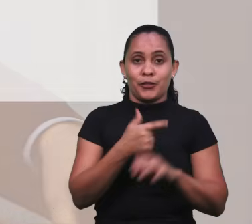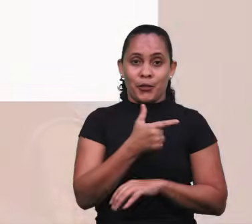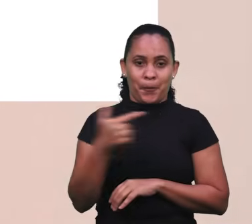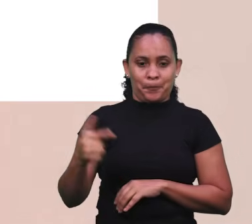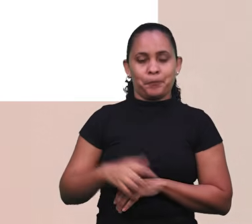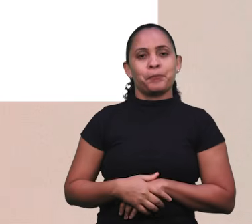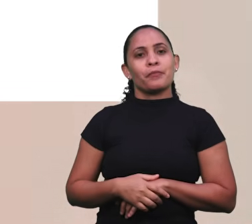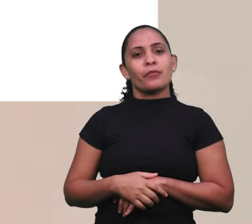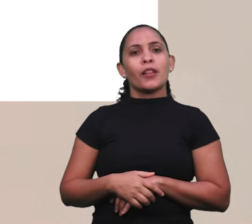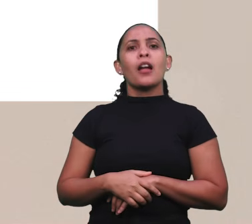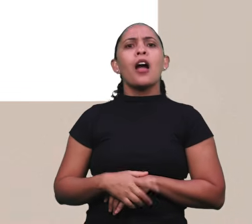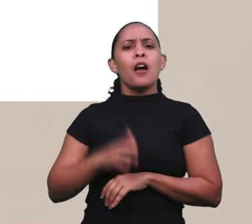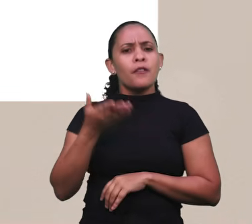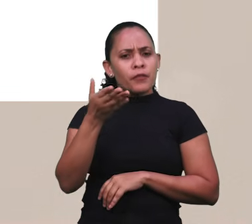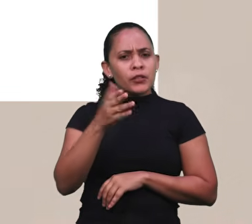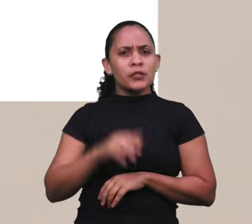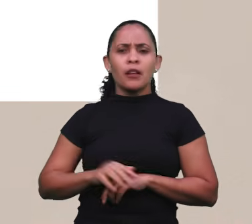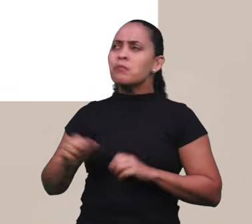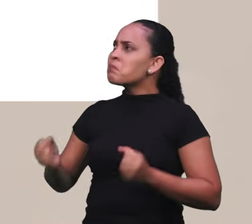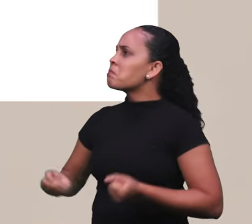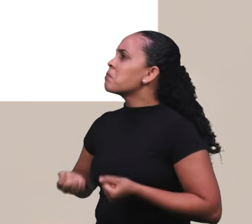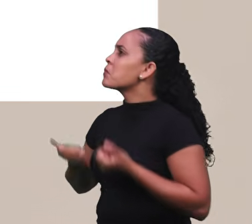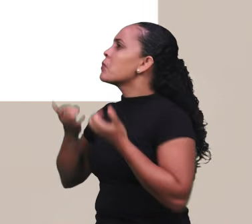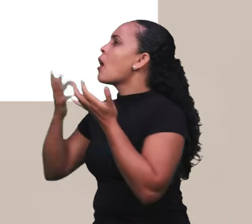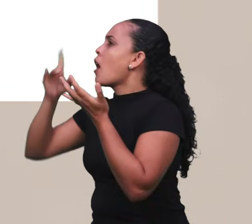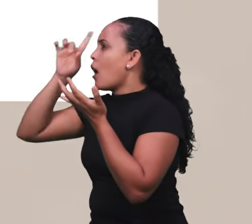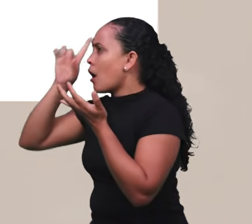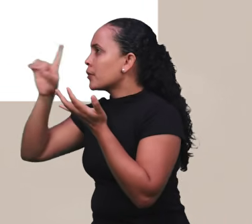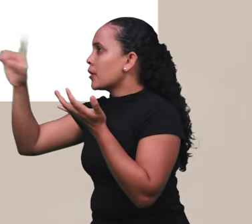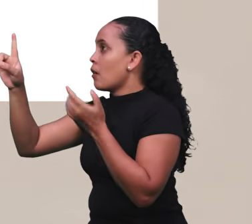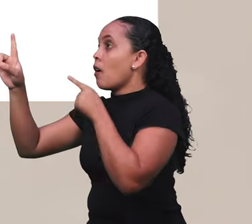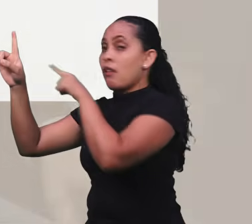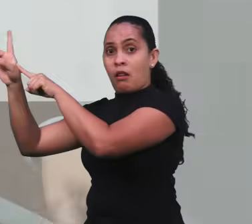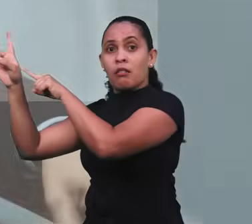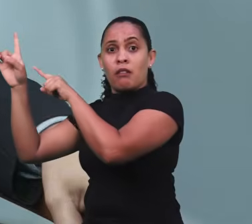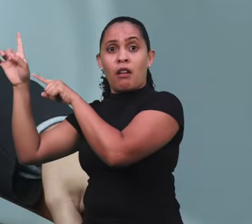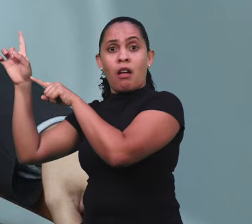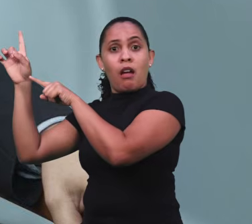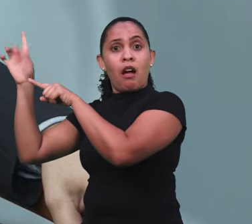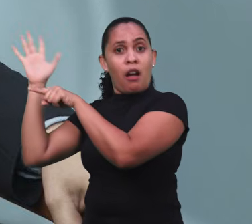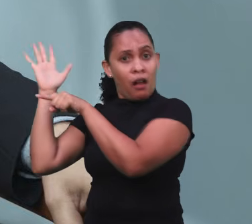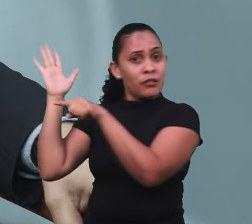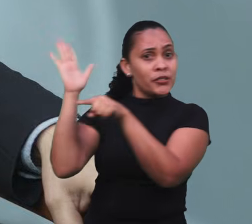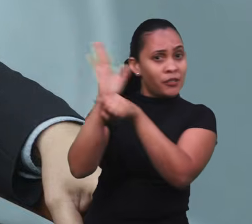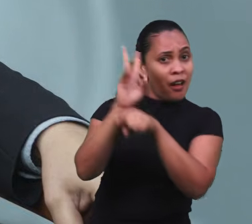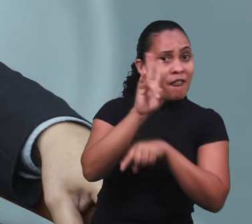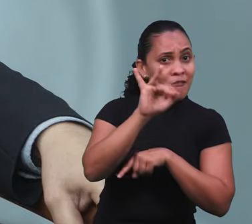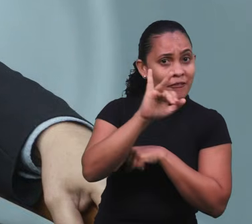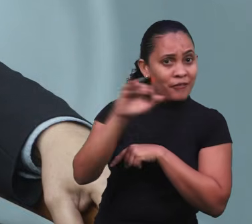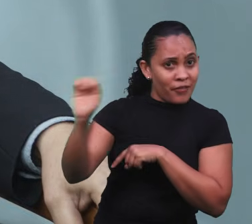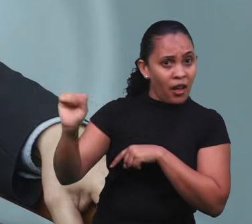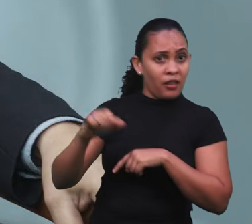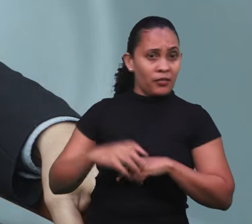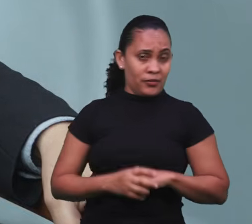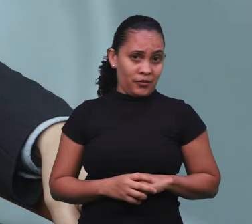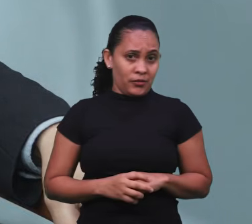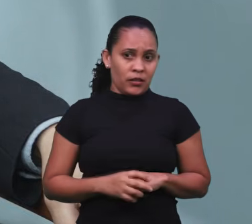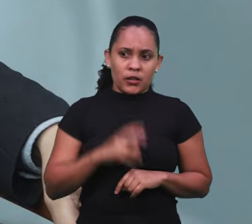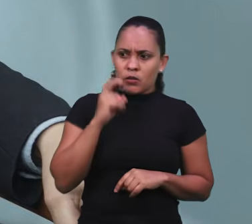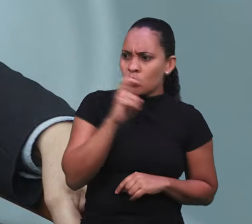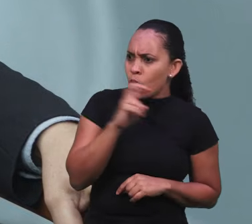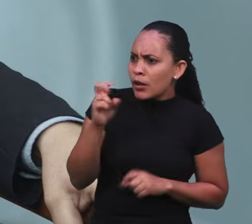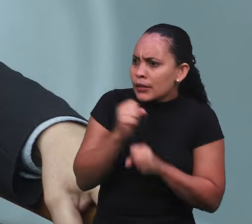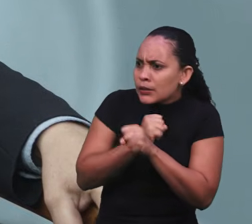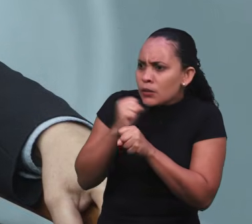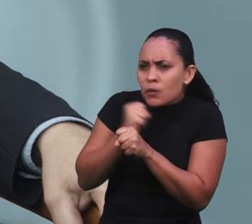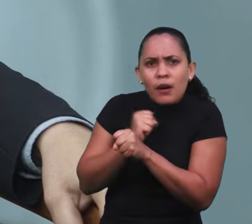22, diz assim: lança o teu cuidado sobre o Senhor e Ele te susterá. Pelo que o pastor Ronieli comentou, o